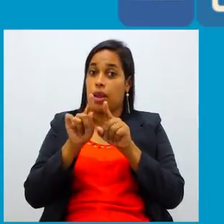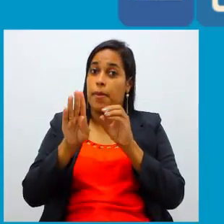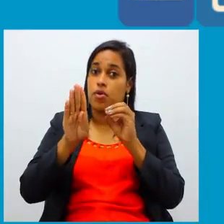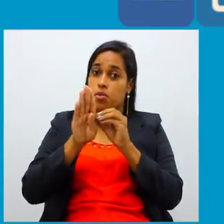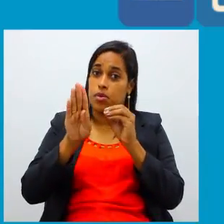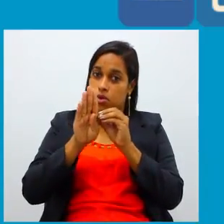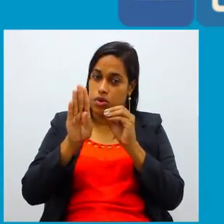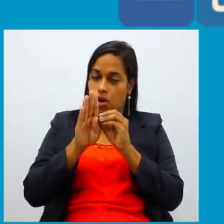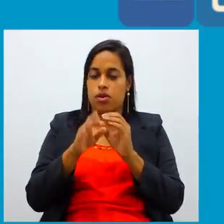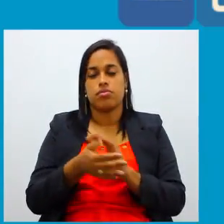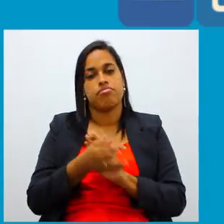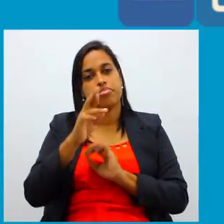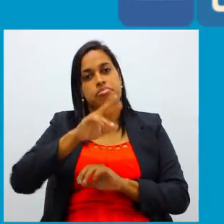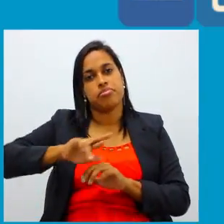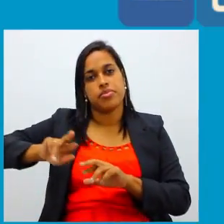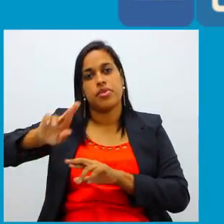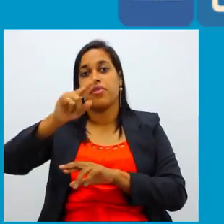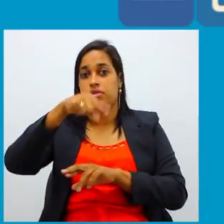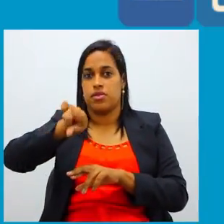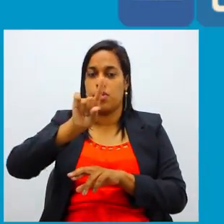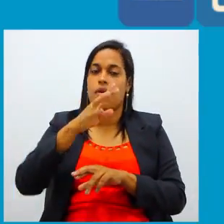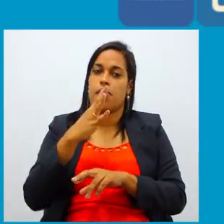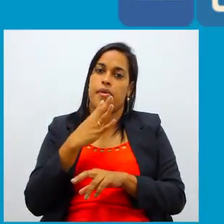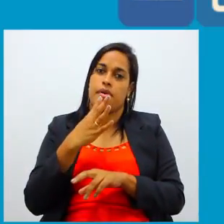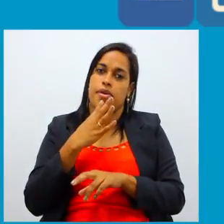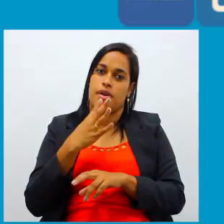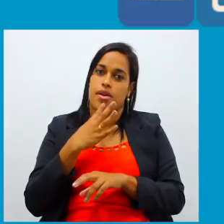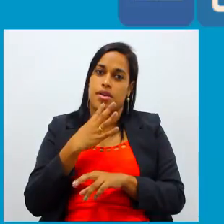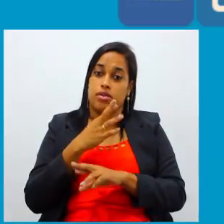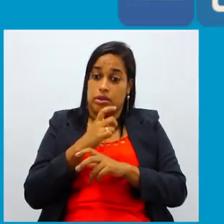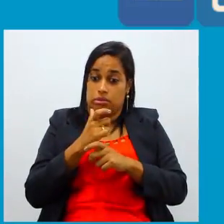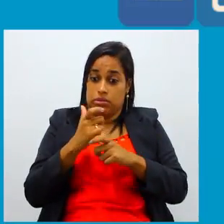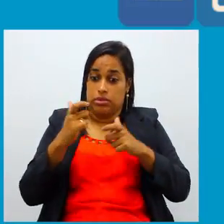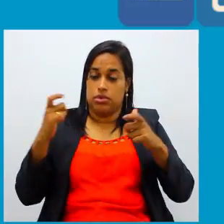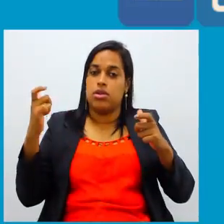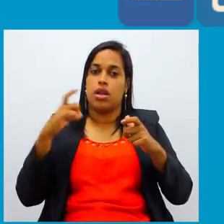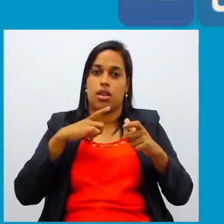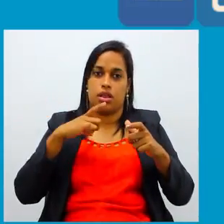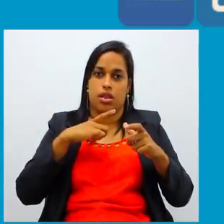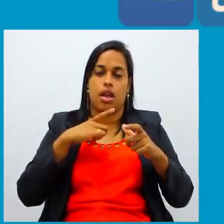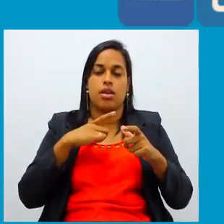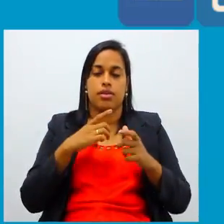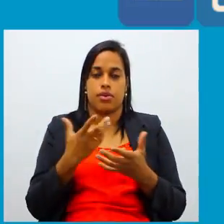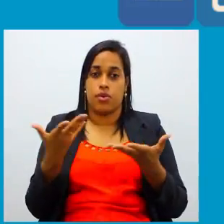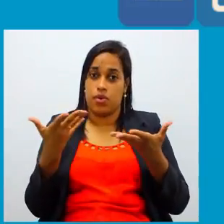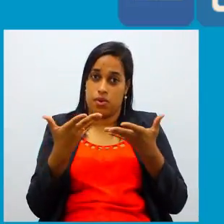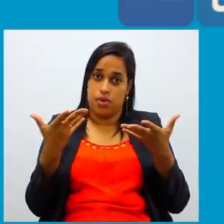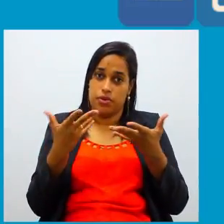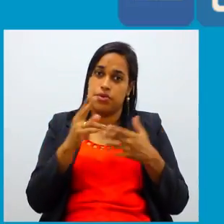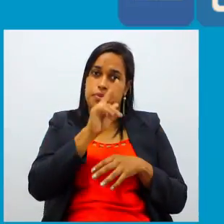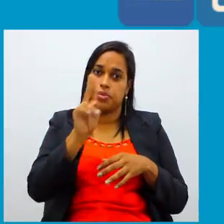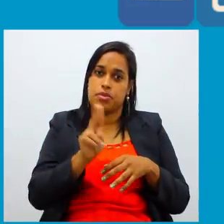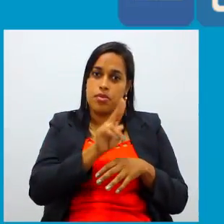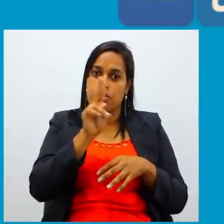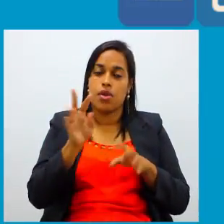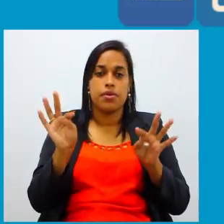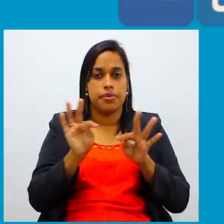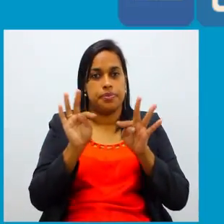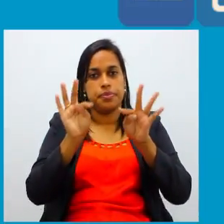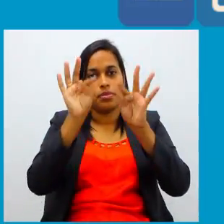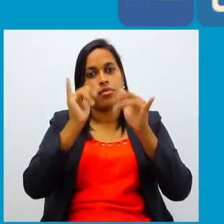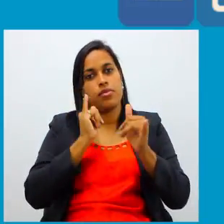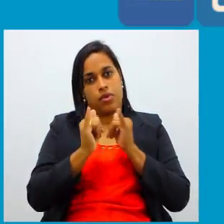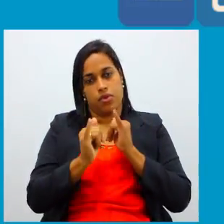tem outros vários aí. Você conhece, talvez melhor do que eu, toda essa amplitude que são as redes sociais, que se utilizam de meios